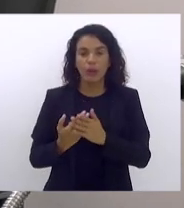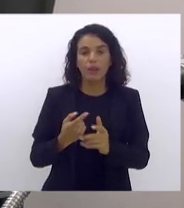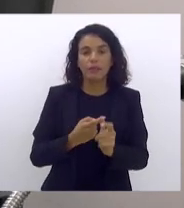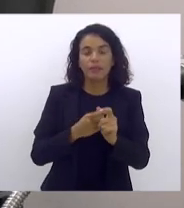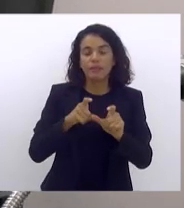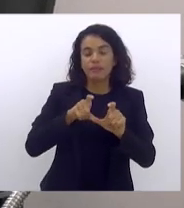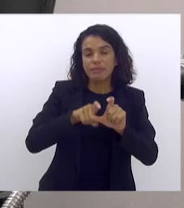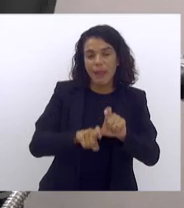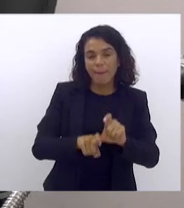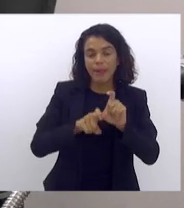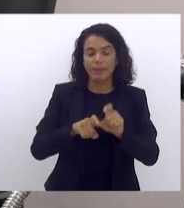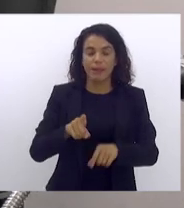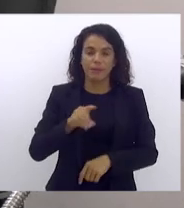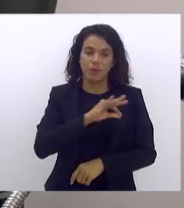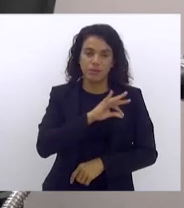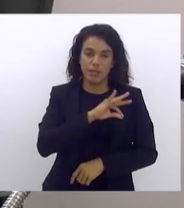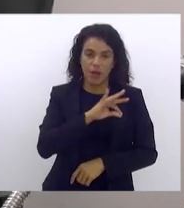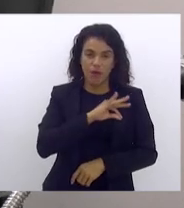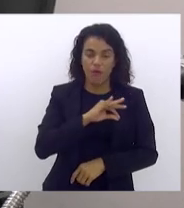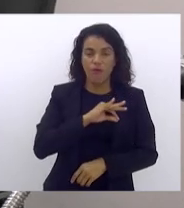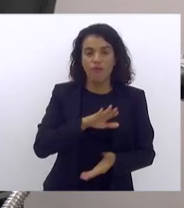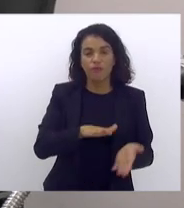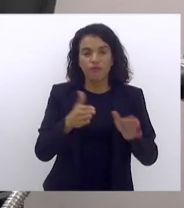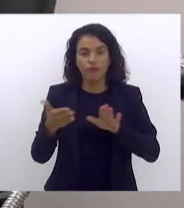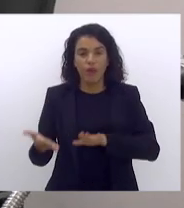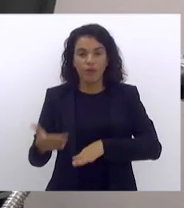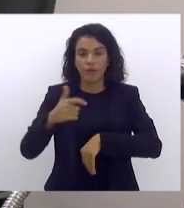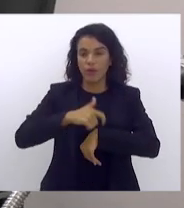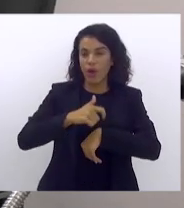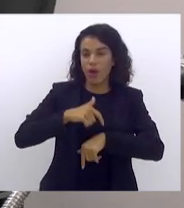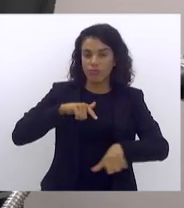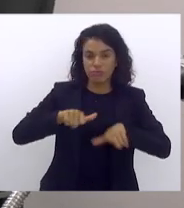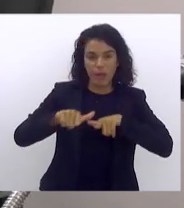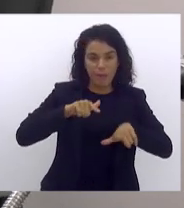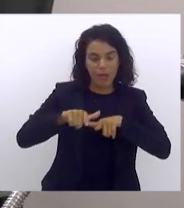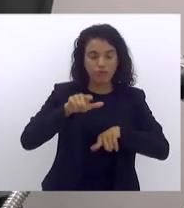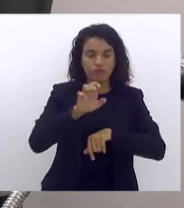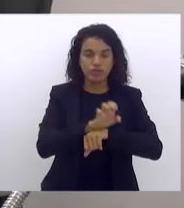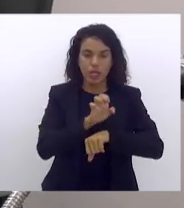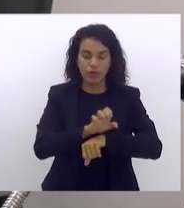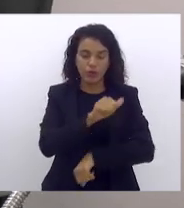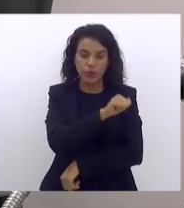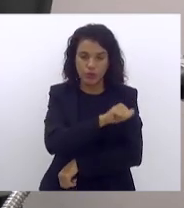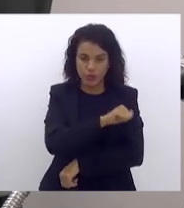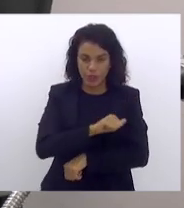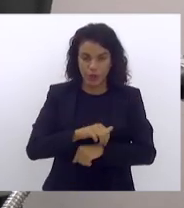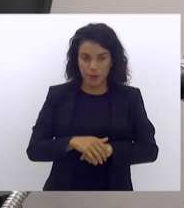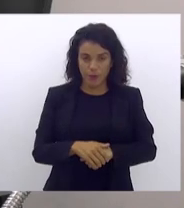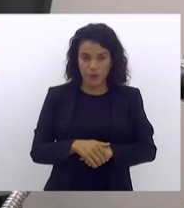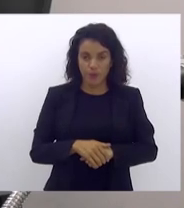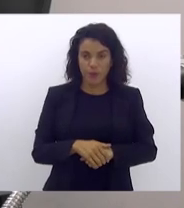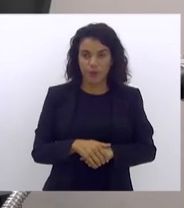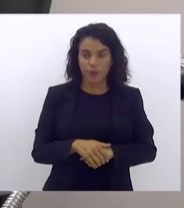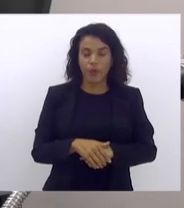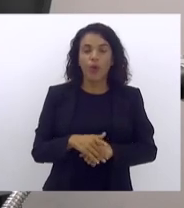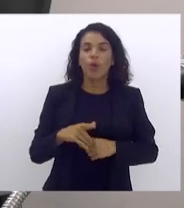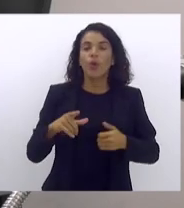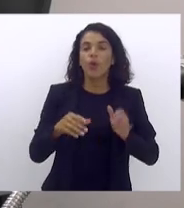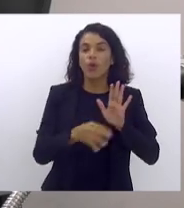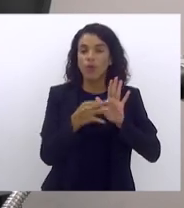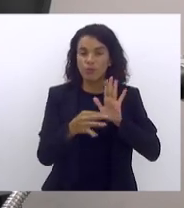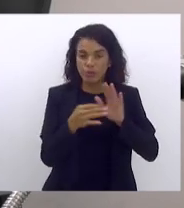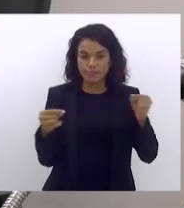bombeiros militares falecidos no exercício de sua atividade funcional no âmbito do Estado do Rio de Janeiro, na forma que menciona. O parecer é